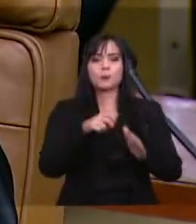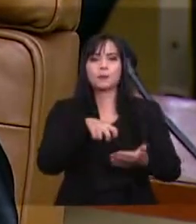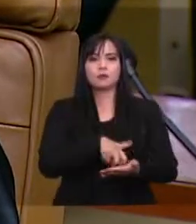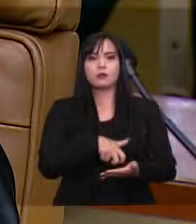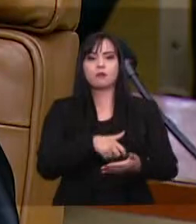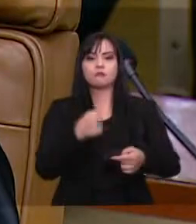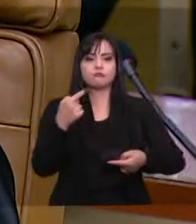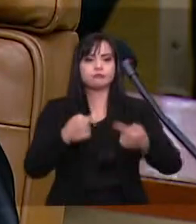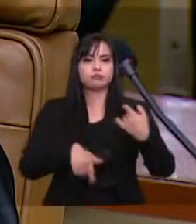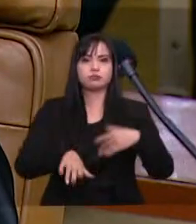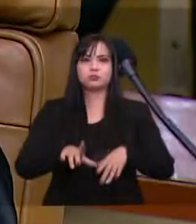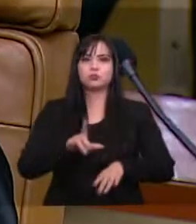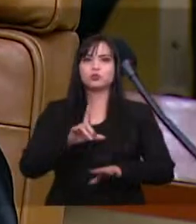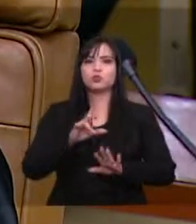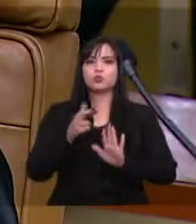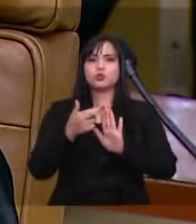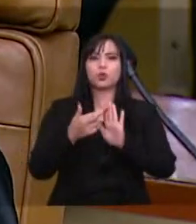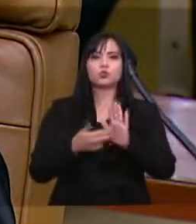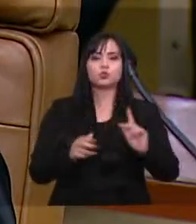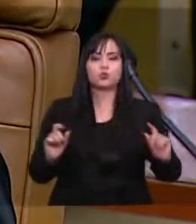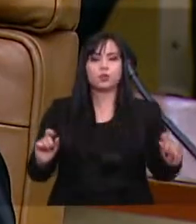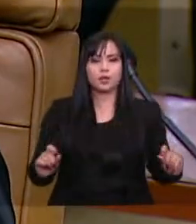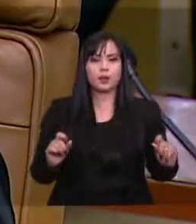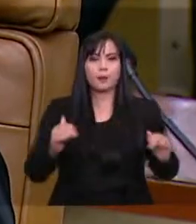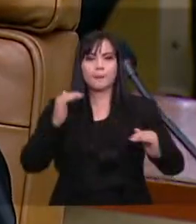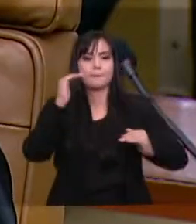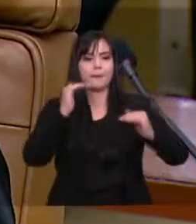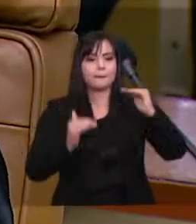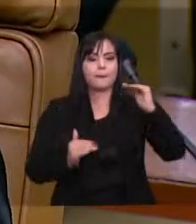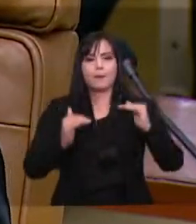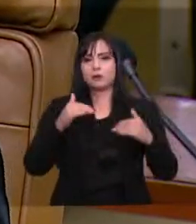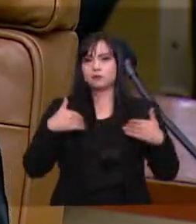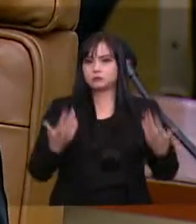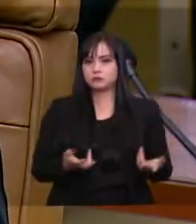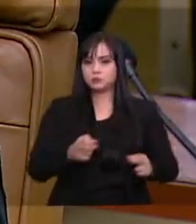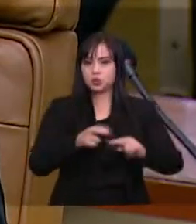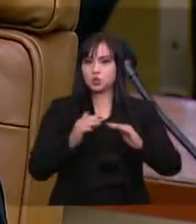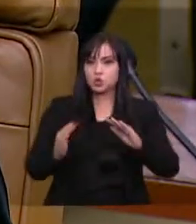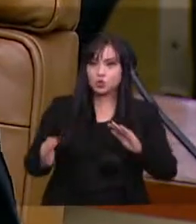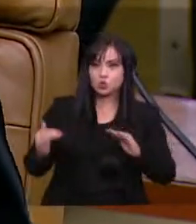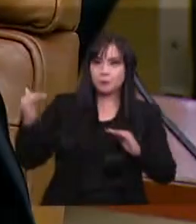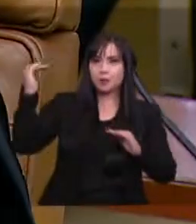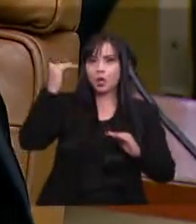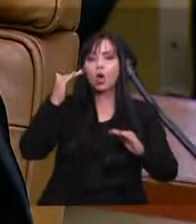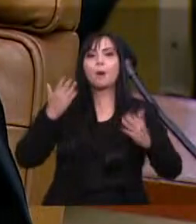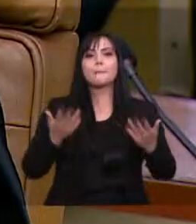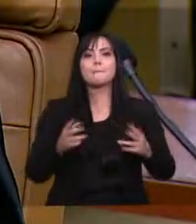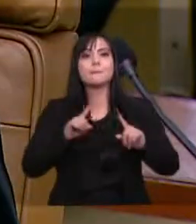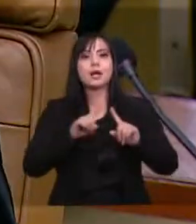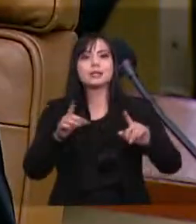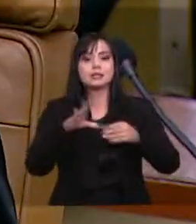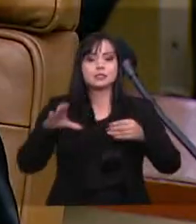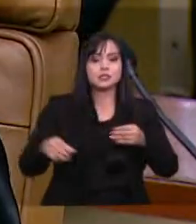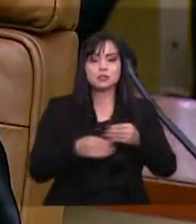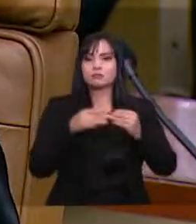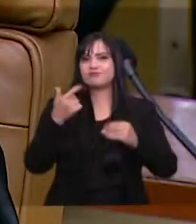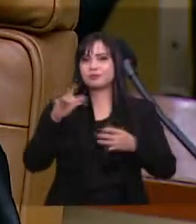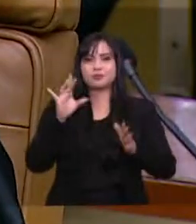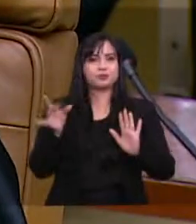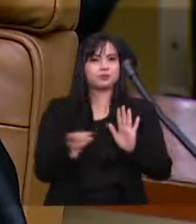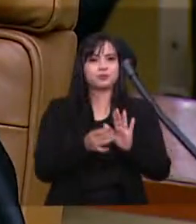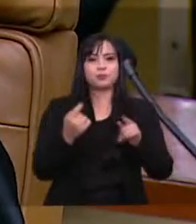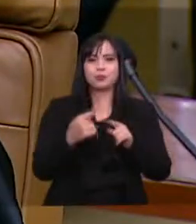diz respeito ao cumprimento de ordem de hierárquico portanto superior mas esse decréscimo não se aplica